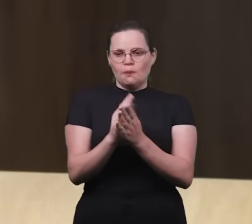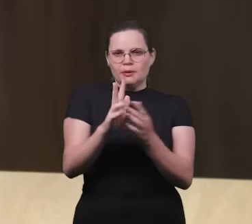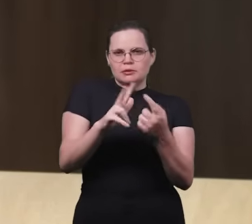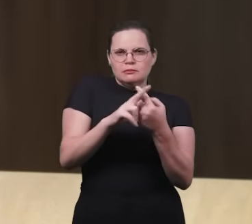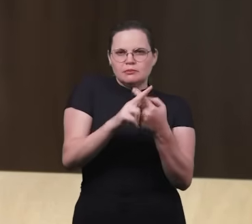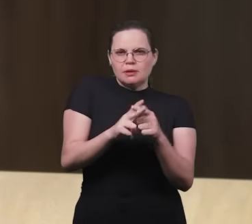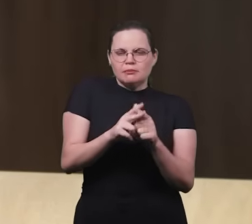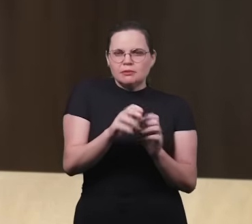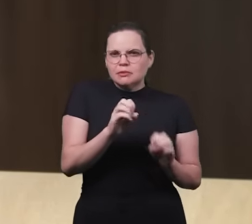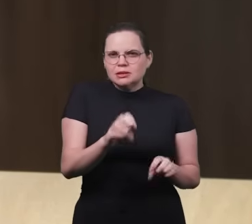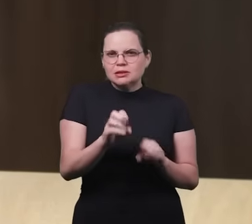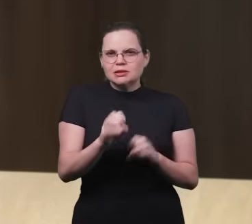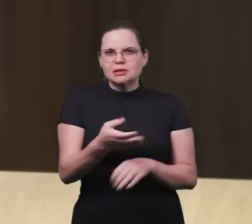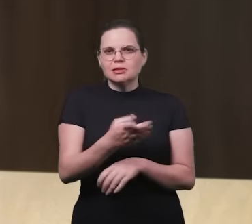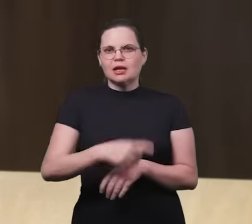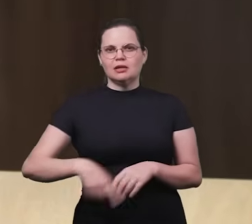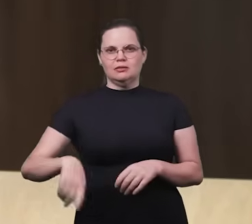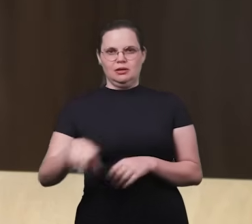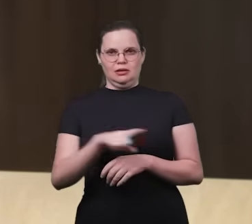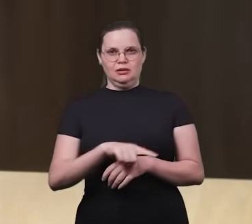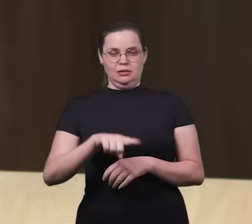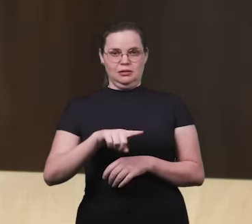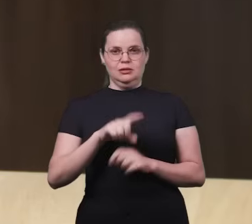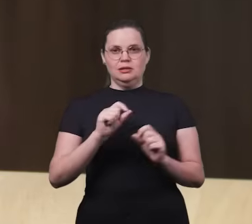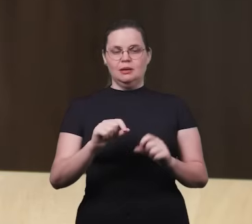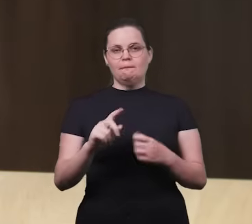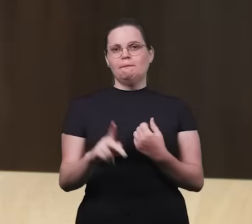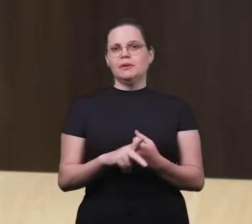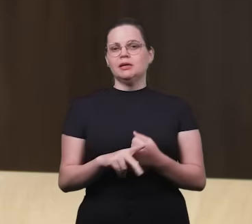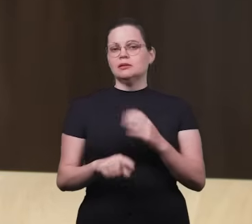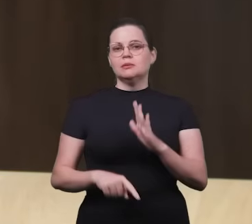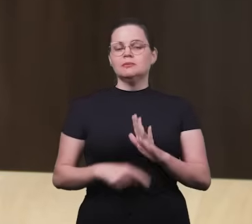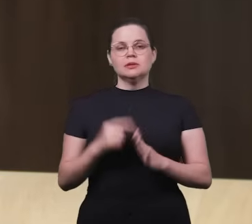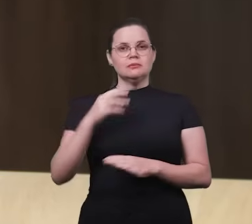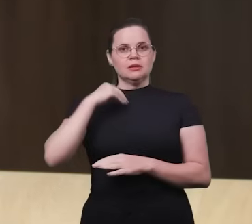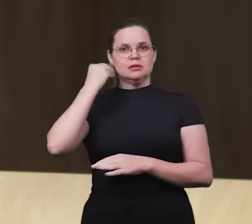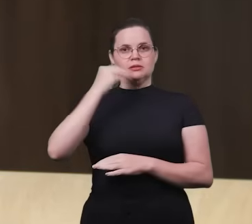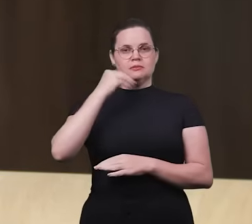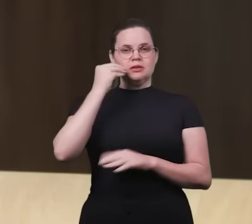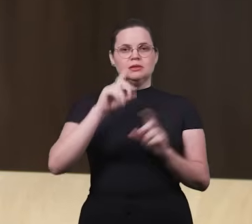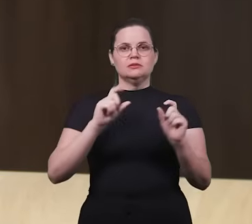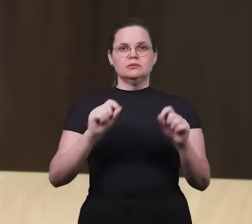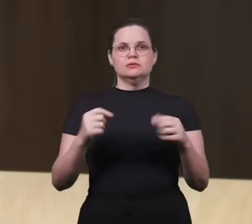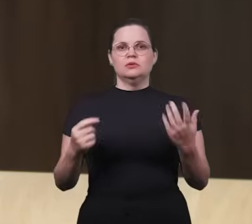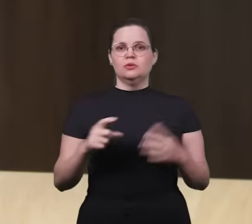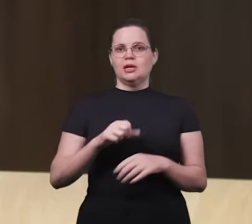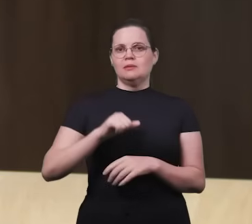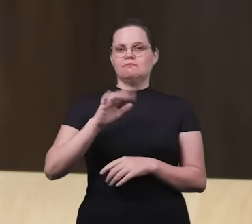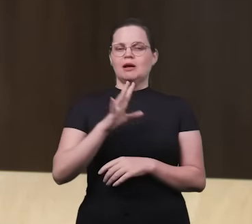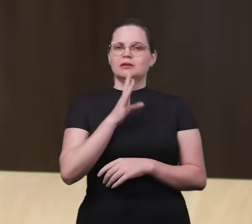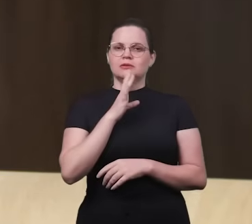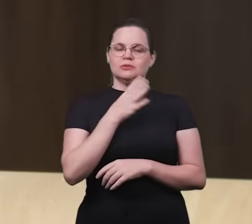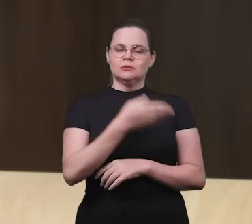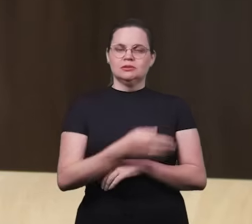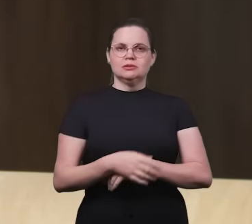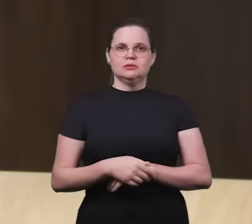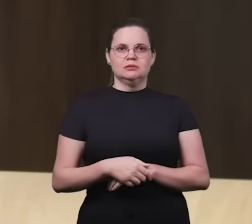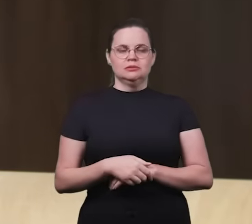Pedro, e as primeiras experiências de Pedro foi justamente dentro daquilo que ele mais